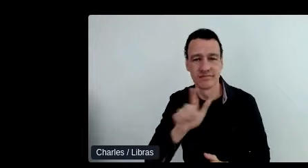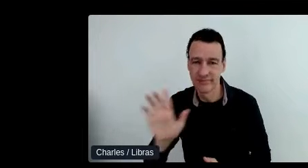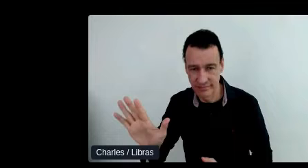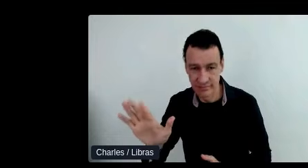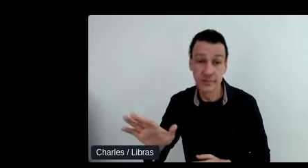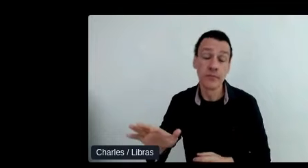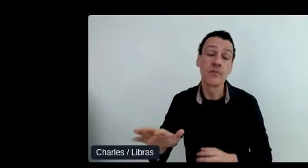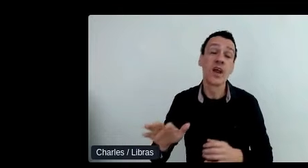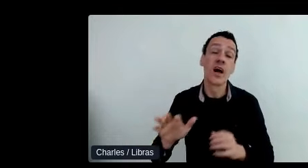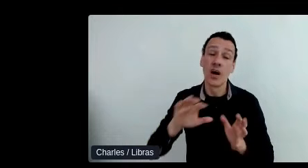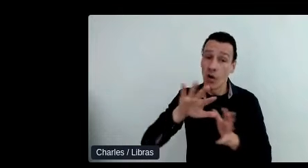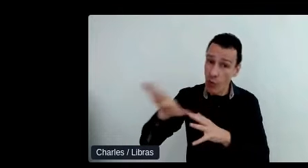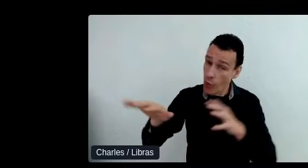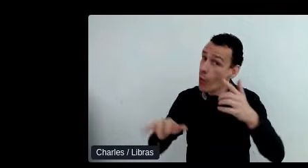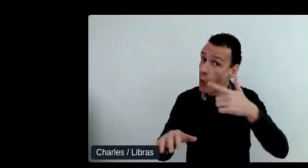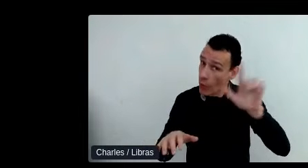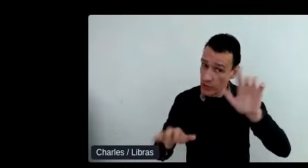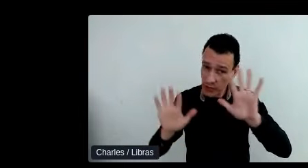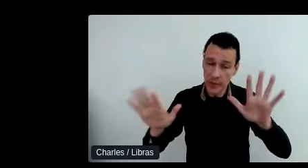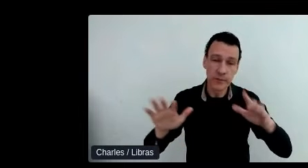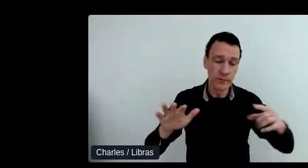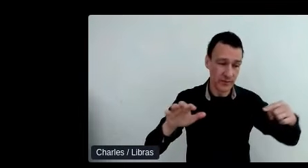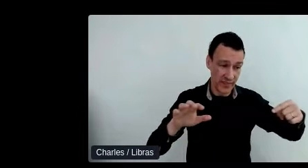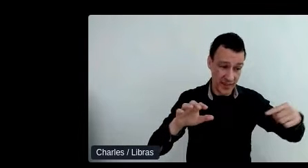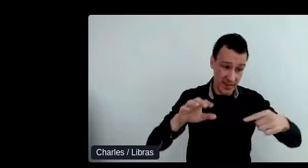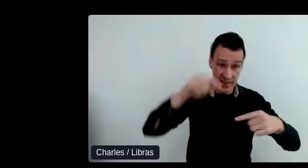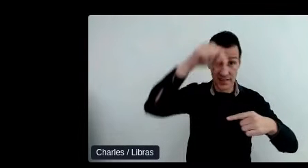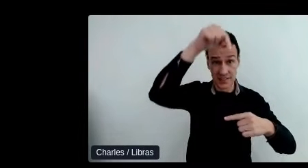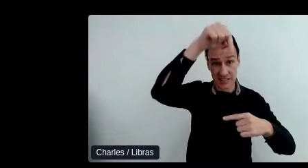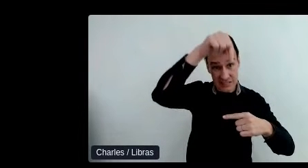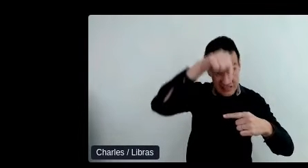quando, por exemplo, ele fica